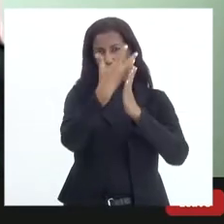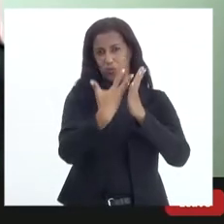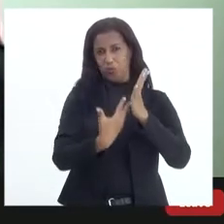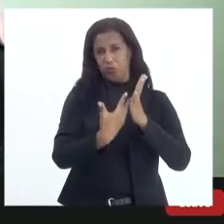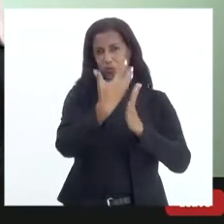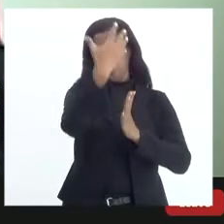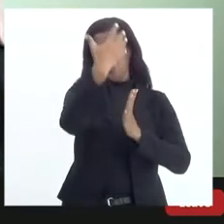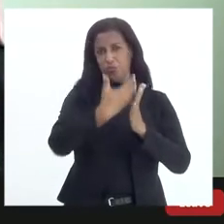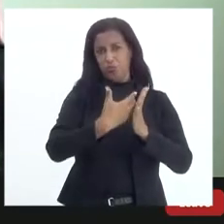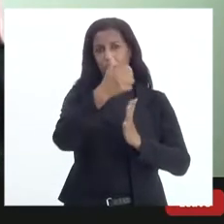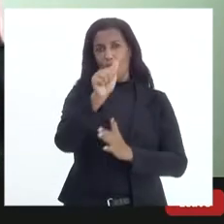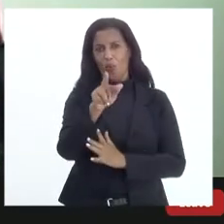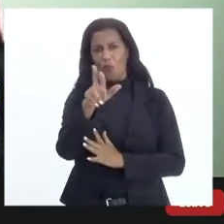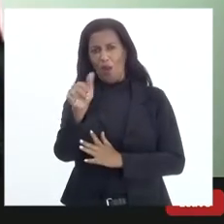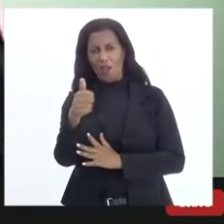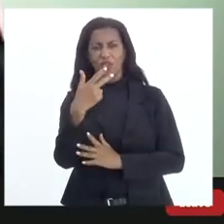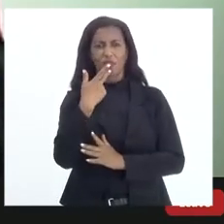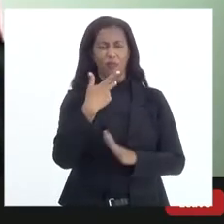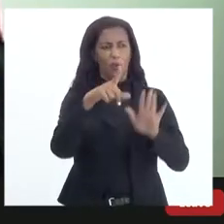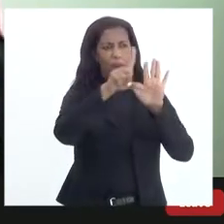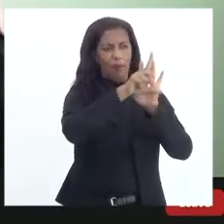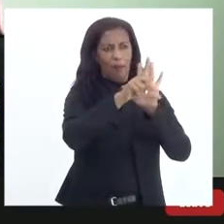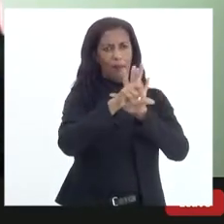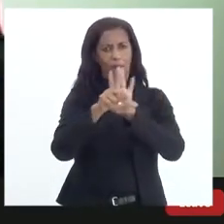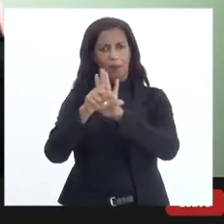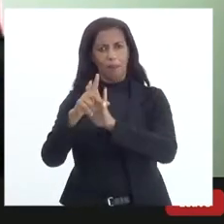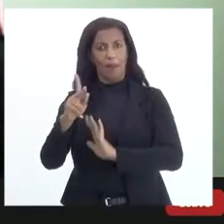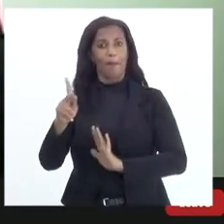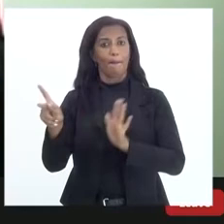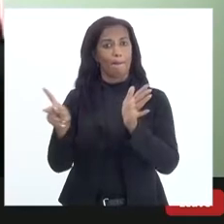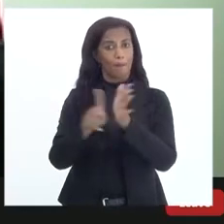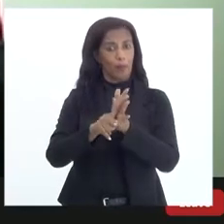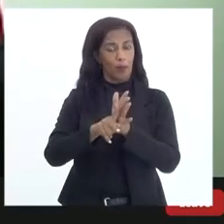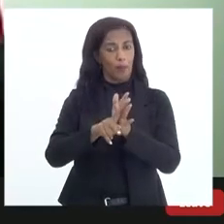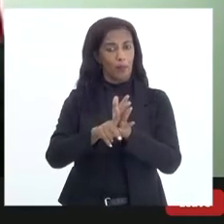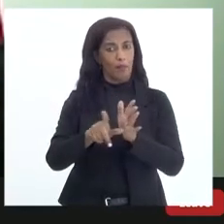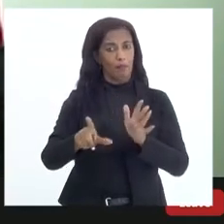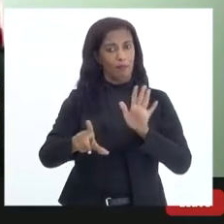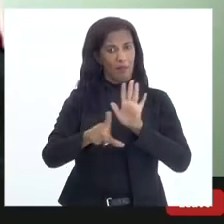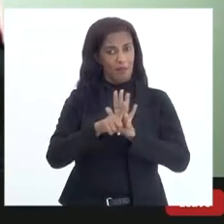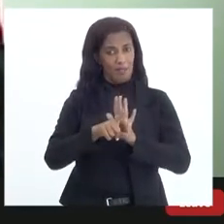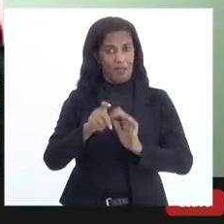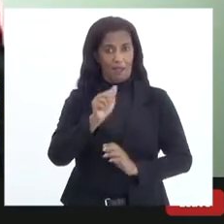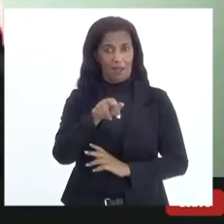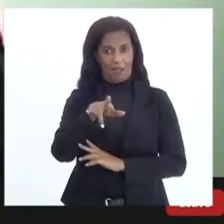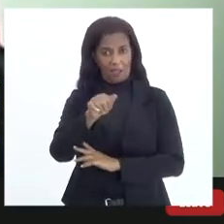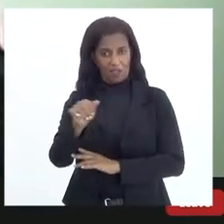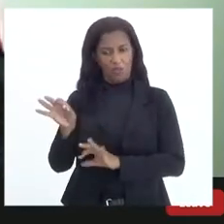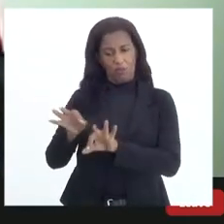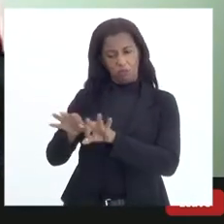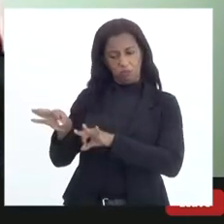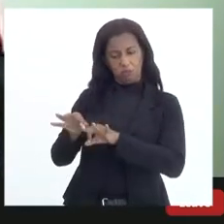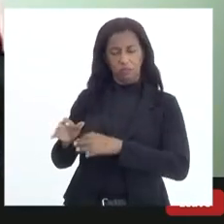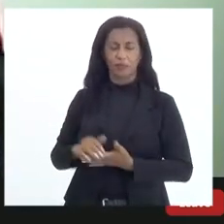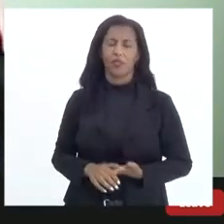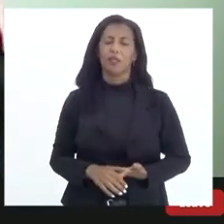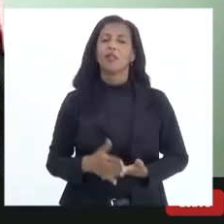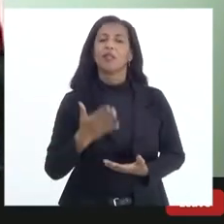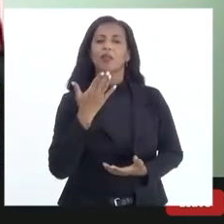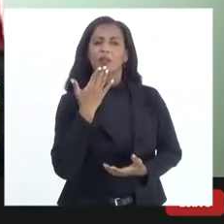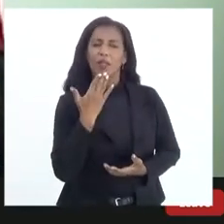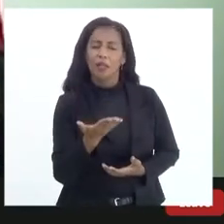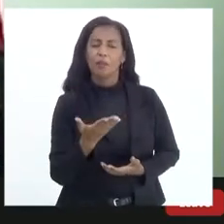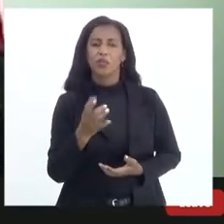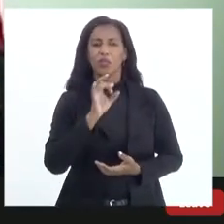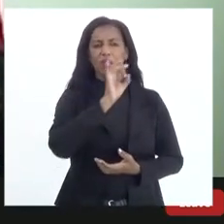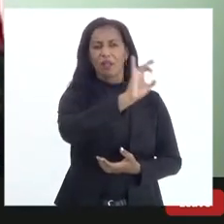fez inúmeras referências à lei de sua autoria. Então, eu queria sugerir aqui que cada